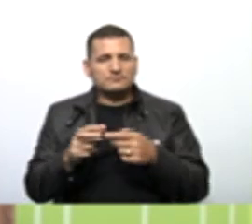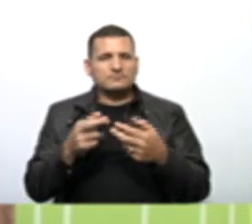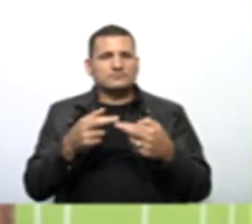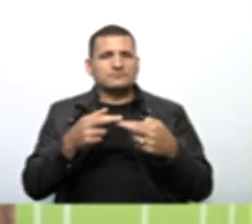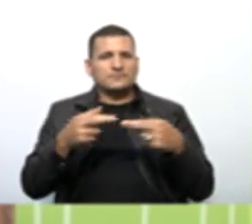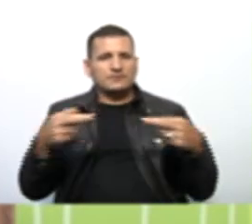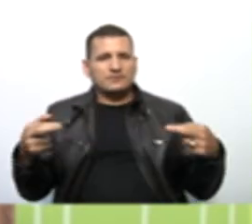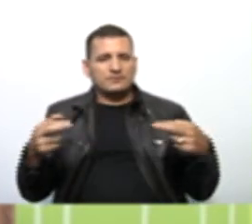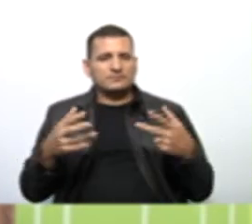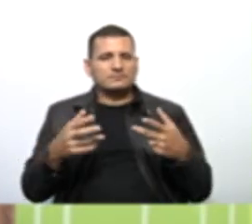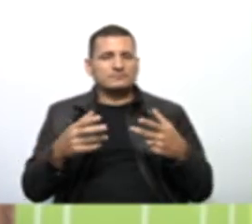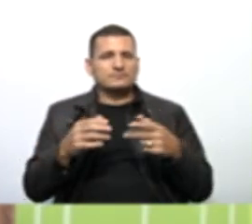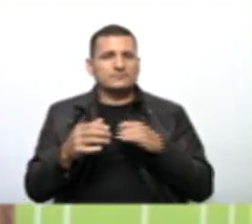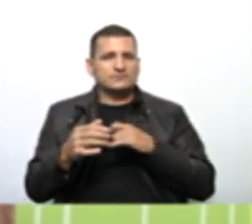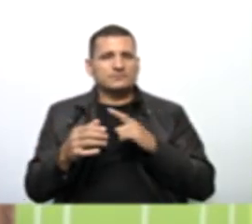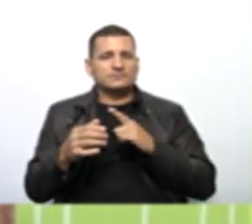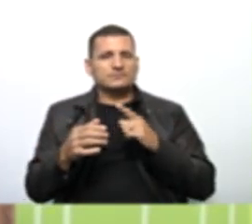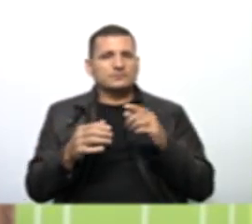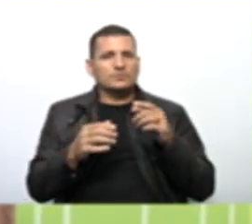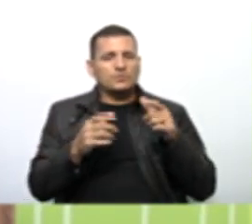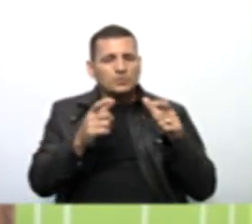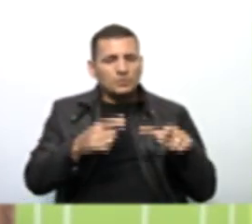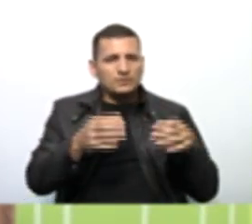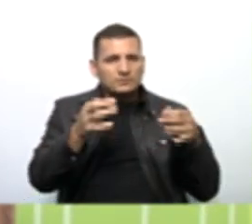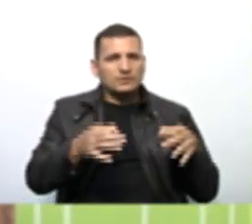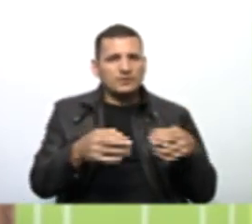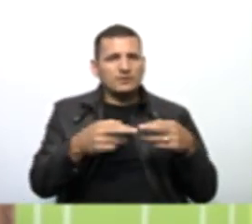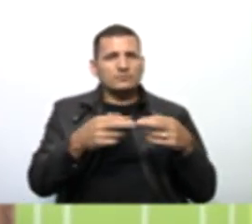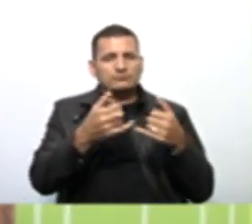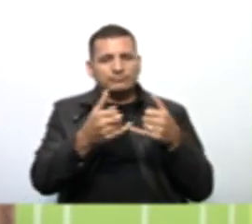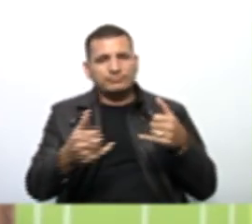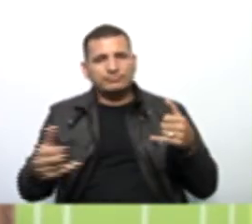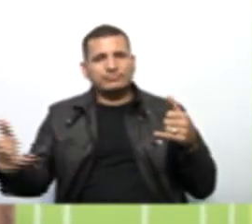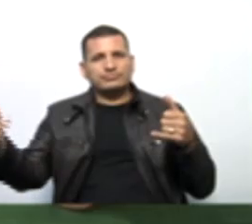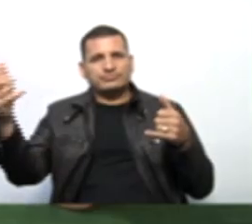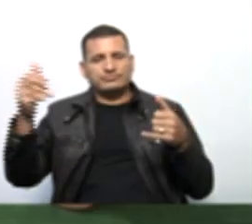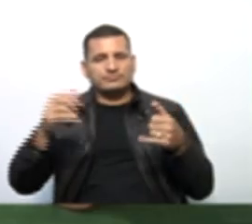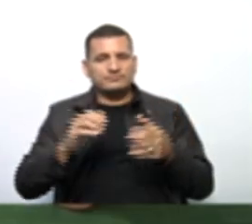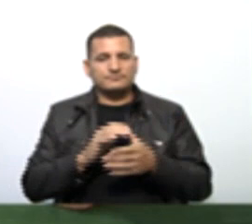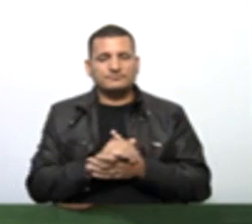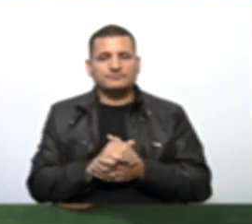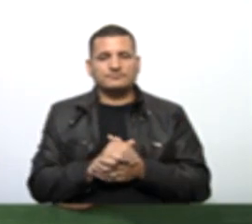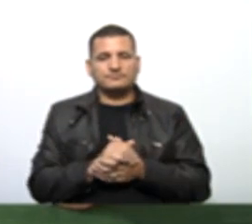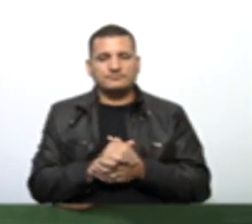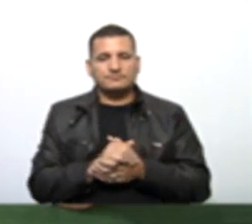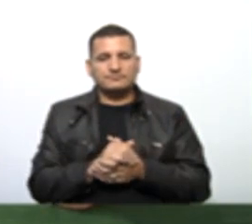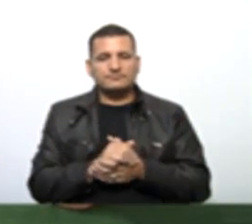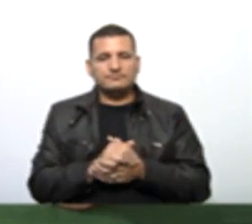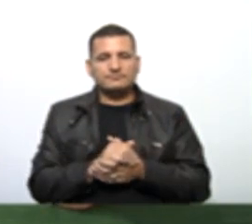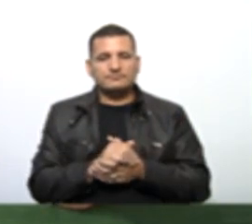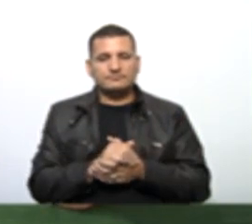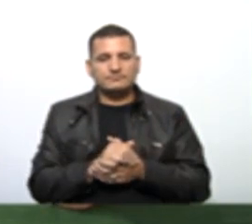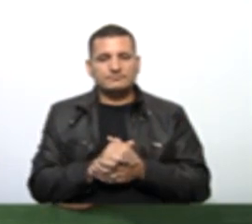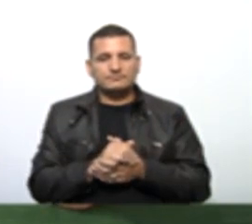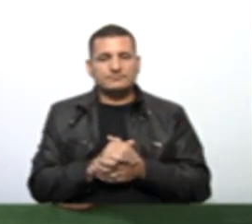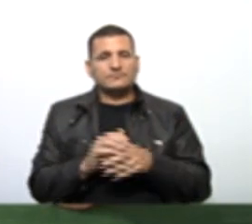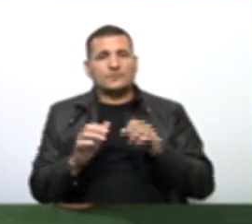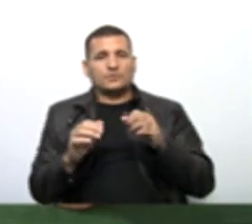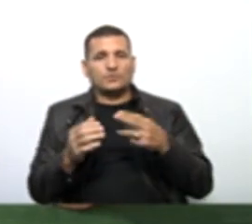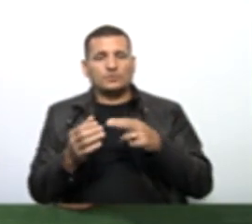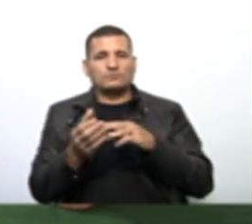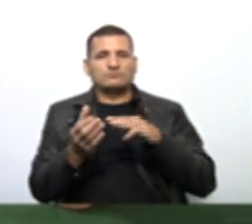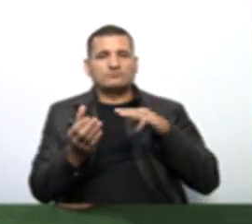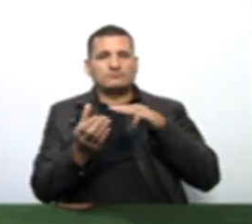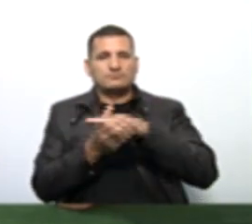cabos está passando pelo local correto então fui um cara bastante e eu trocava pra vocês pra fora do gol neles ou é pessoa